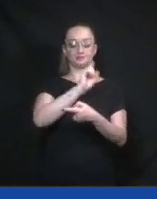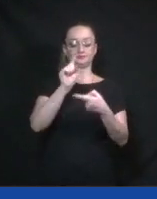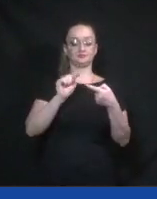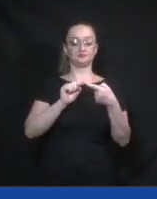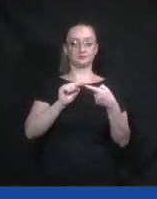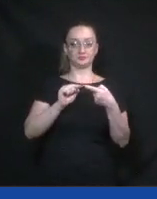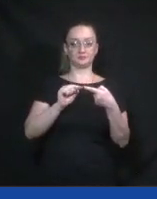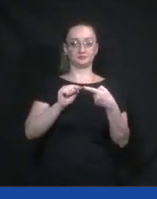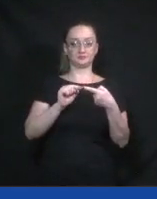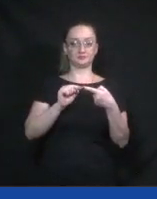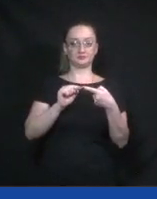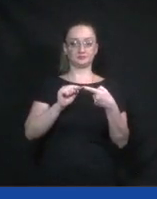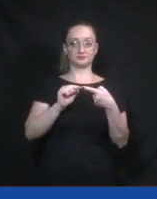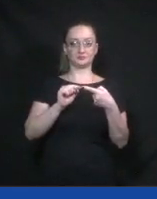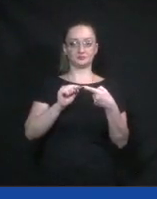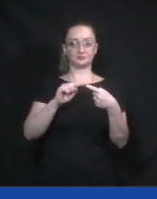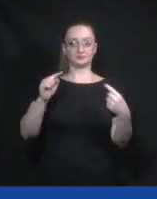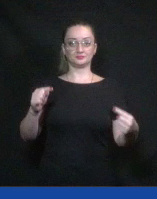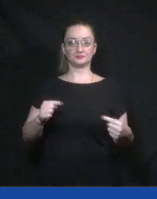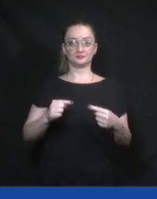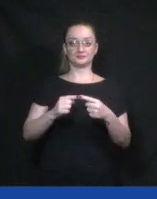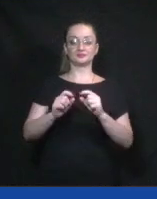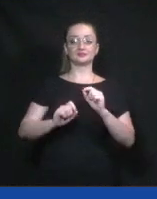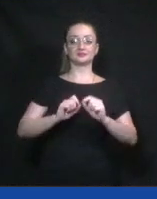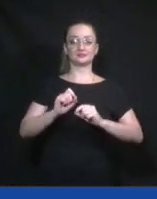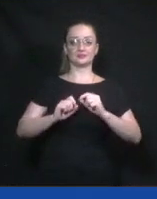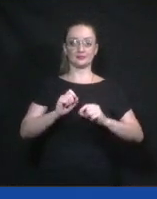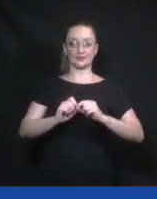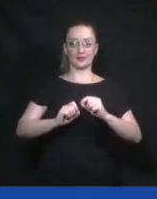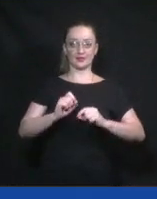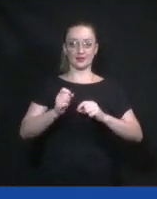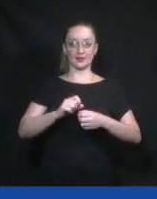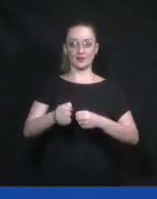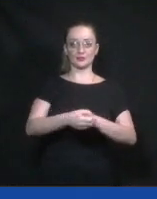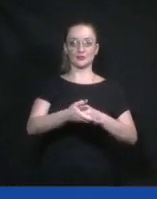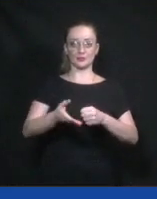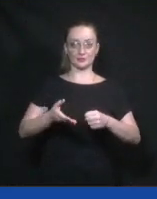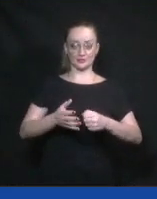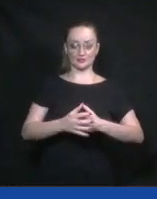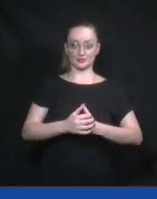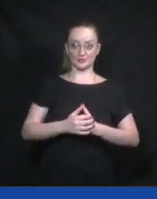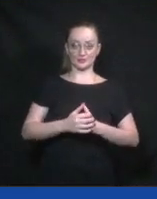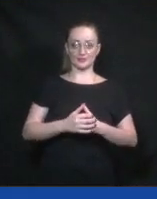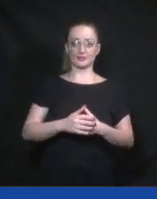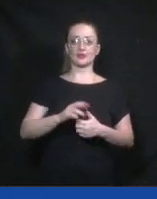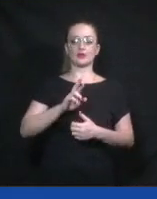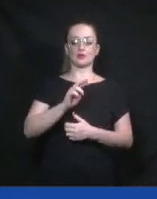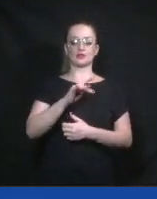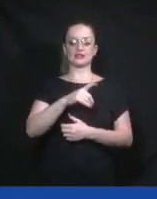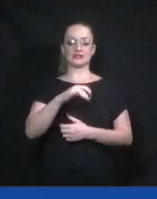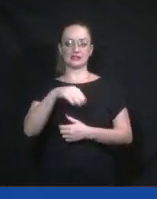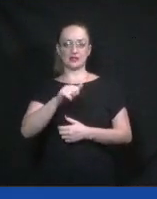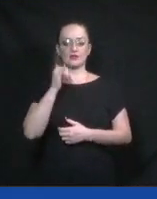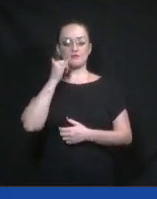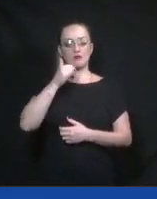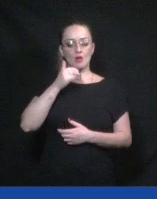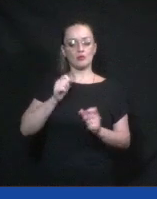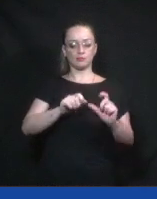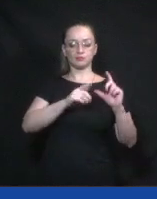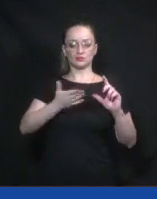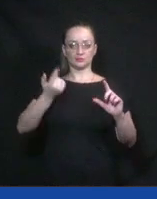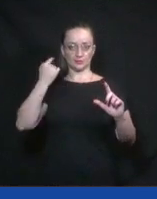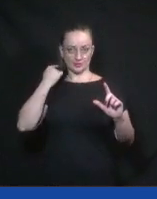que eu gostaria de destacar tem a ver com o diagnóstico da democracia na Roxanne mencionava na abertura do painel